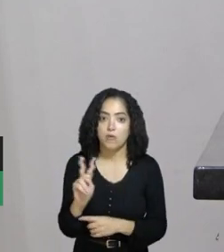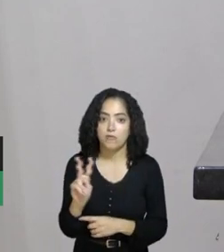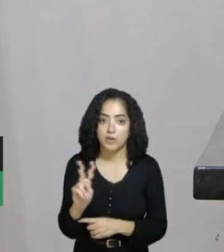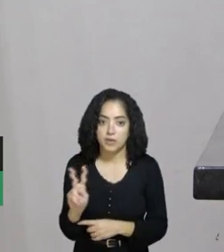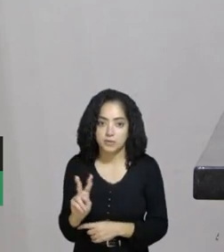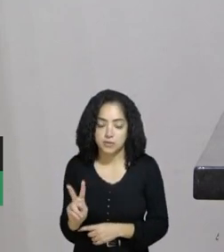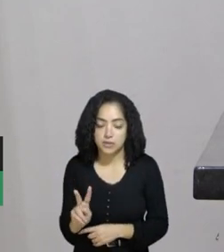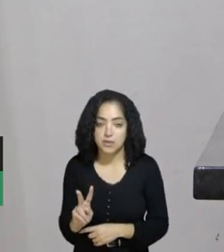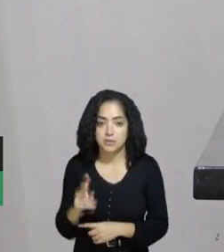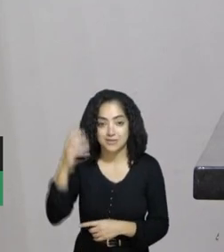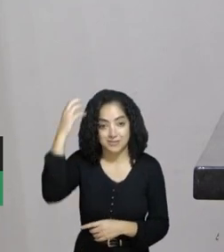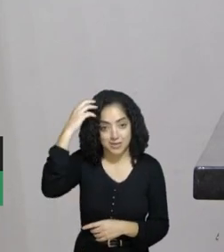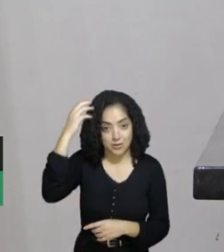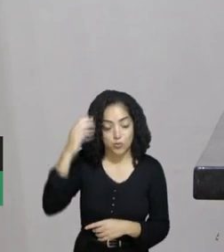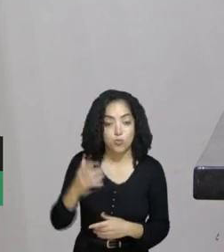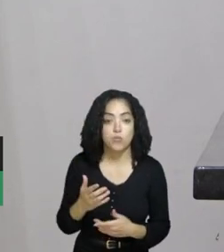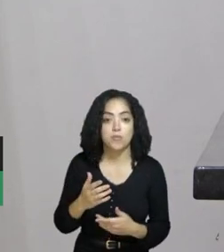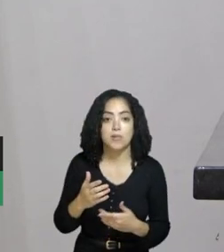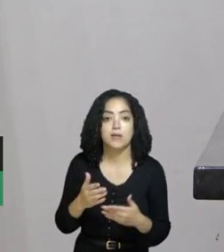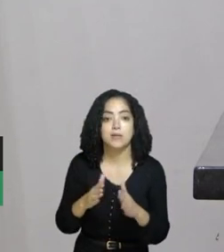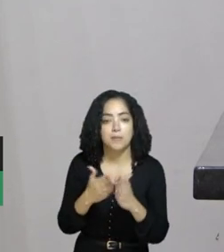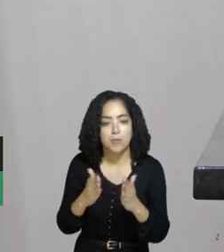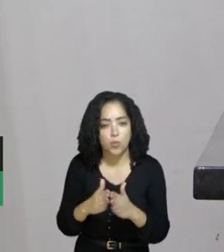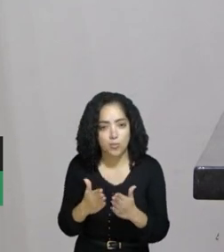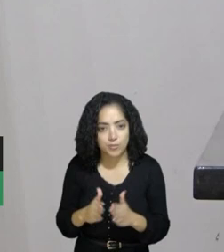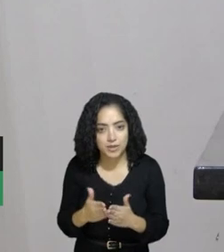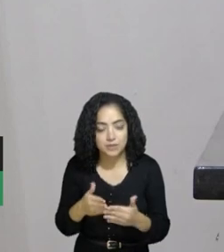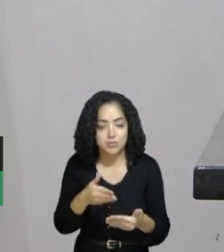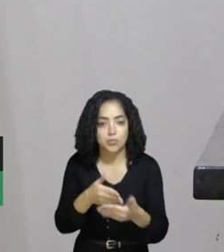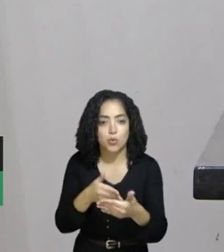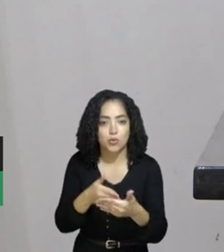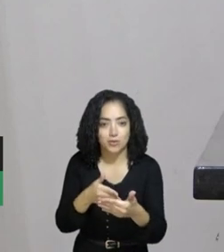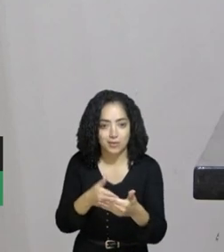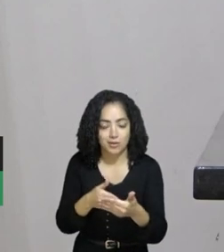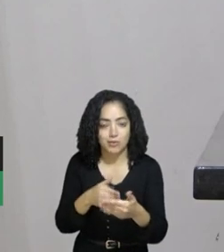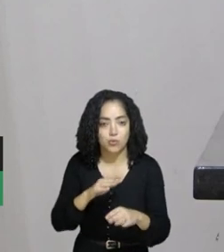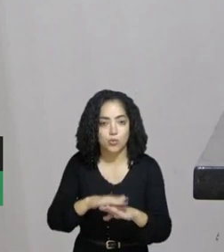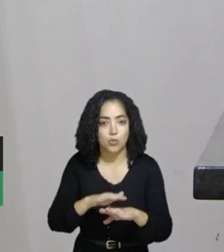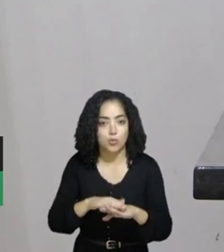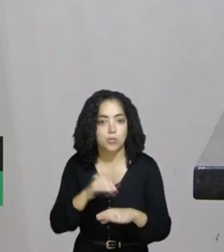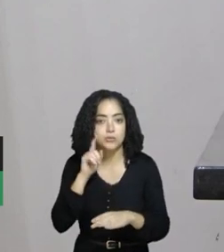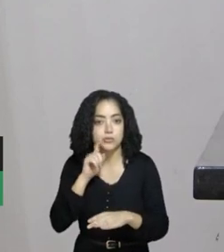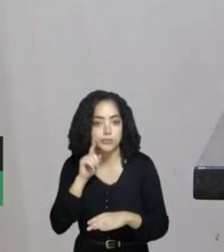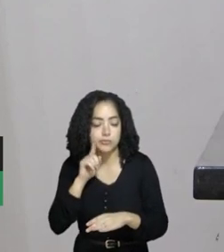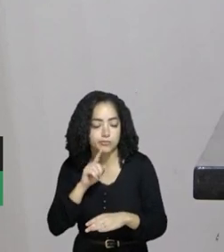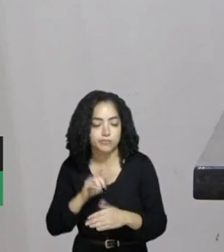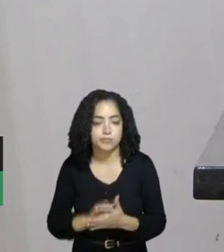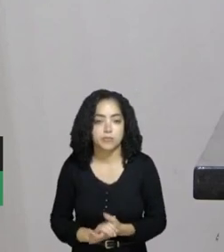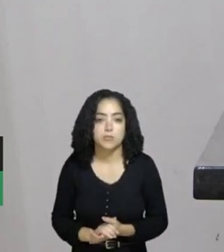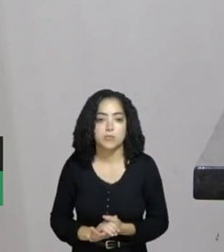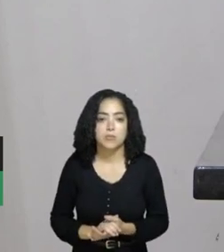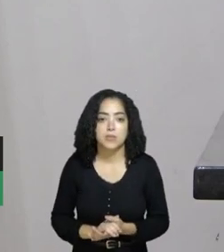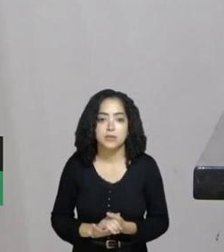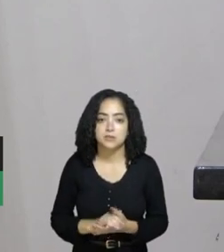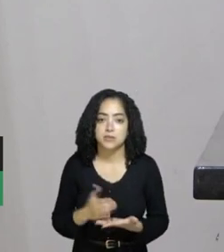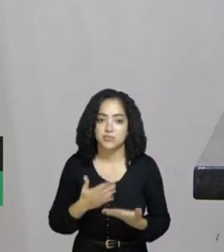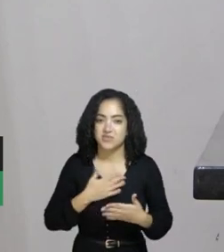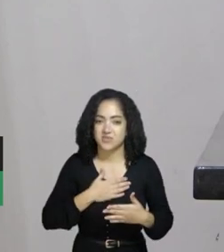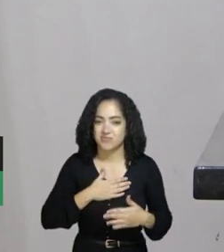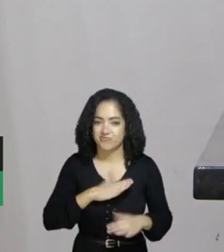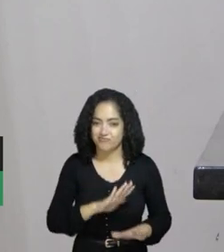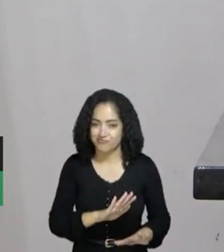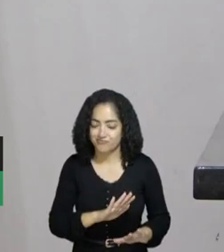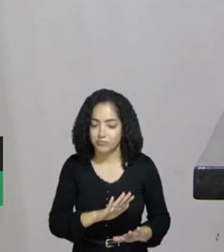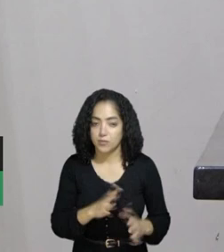culpa da miséria em Cuba é do bloqueio dos Estados Unidos. Temos que repudiar este comportamento que coloca